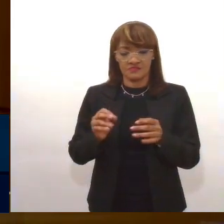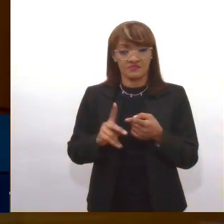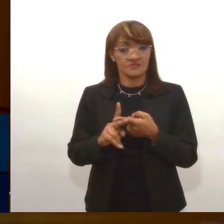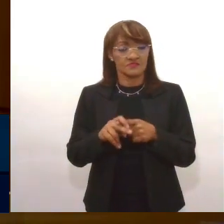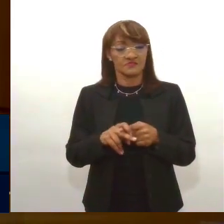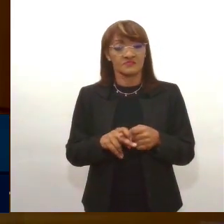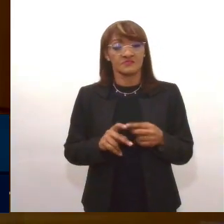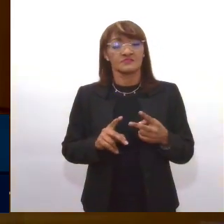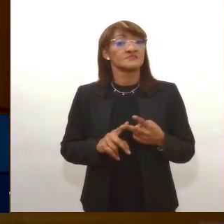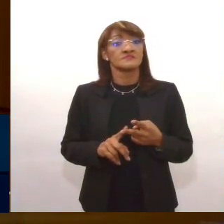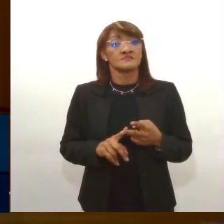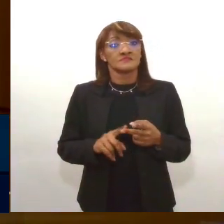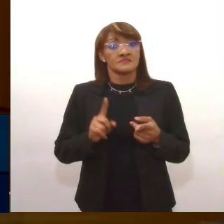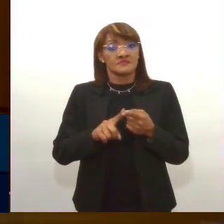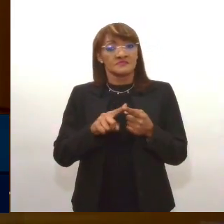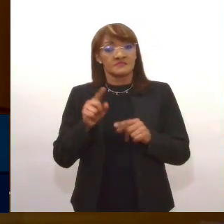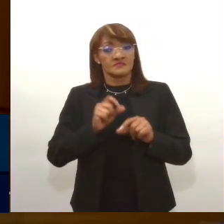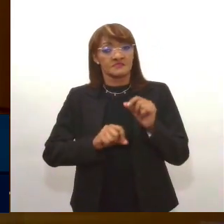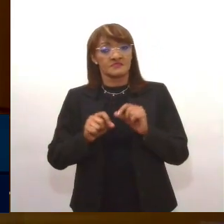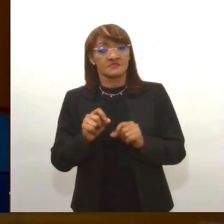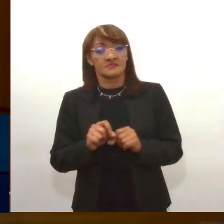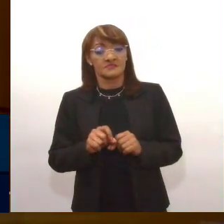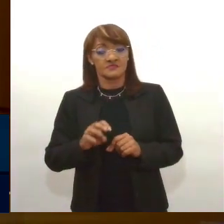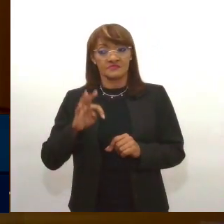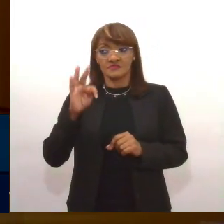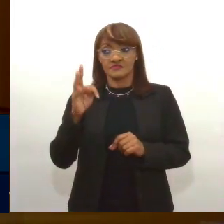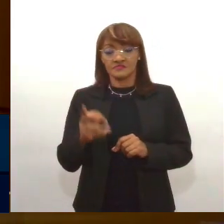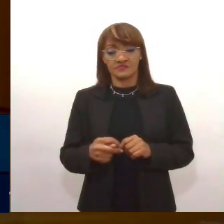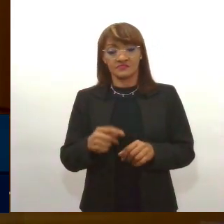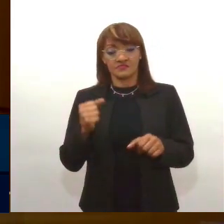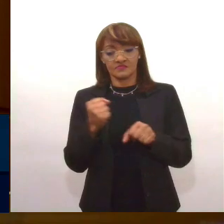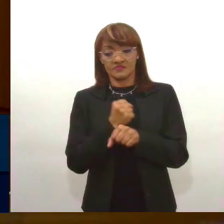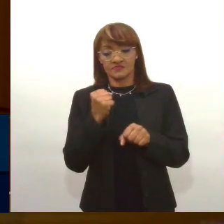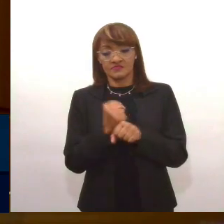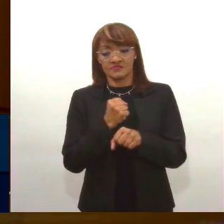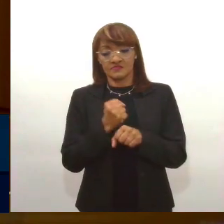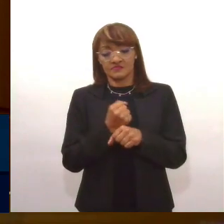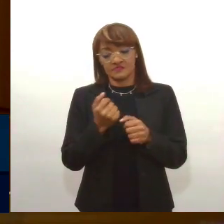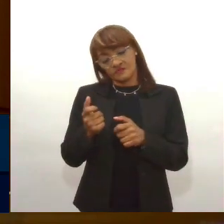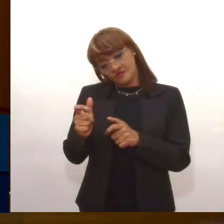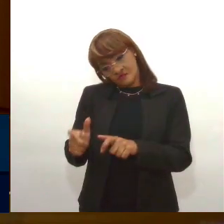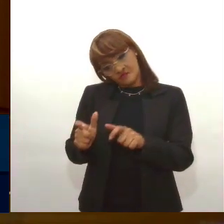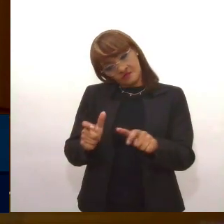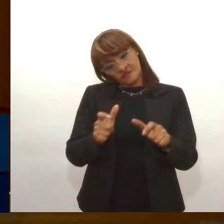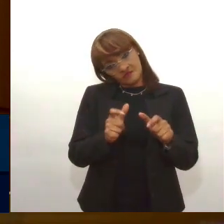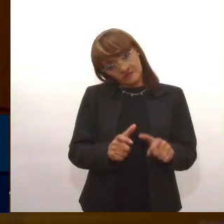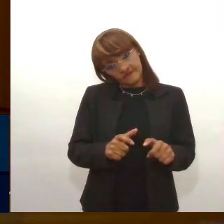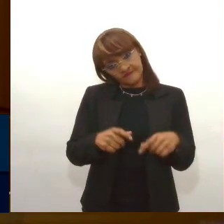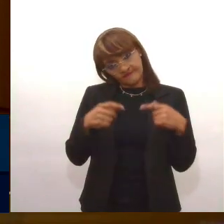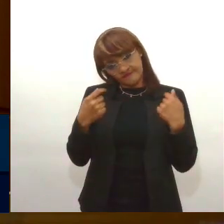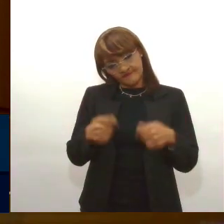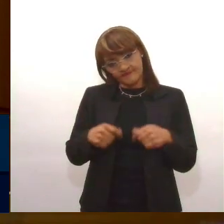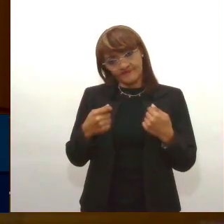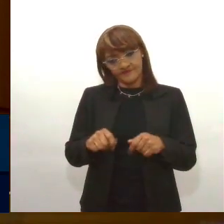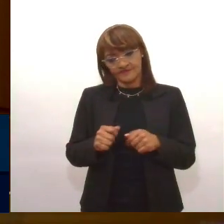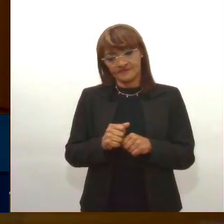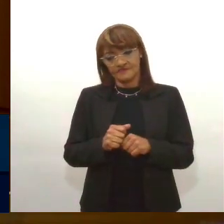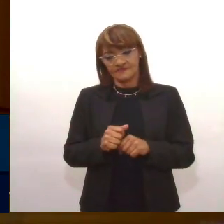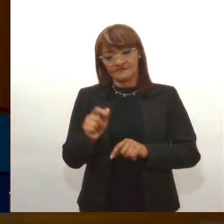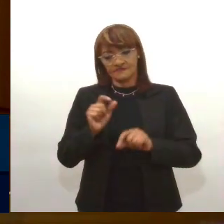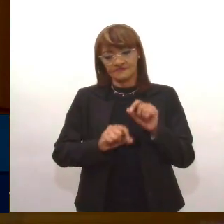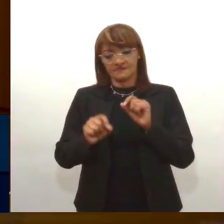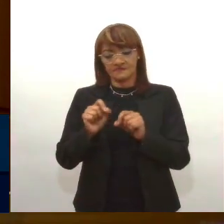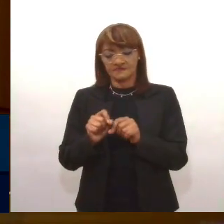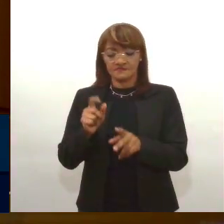qualquer construção né em região né Precisa a população principalmente eh em